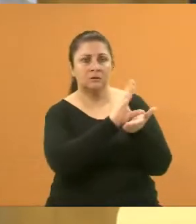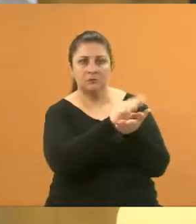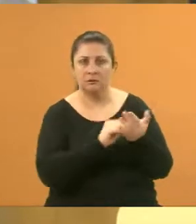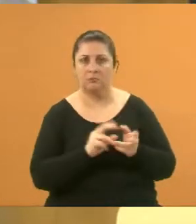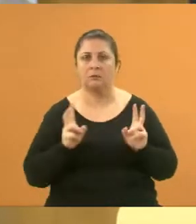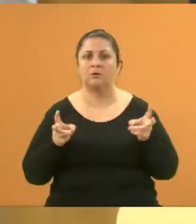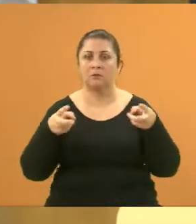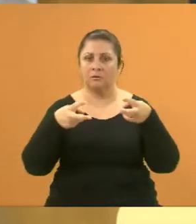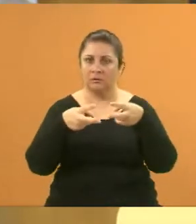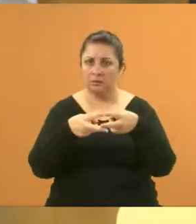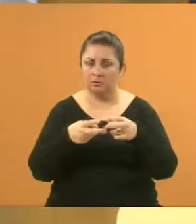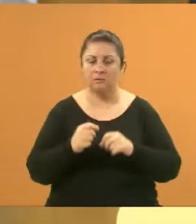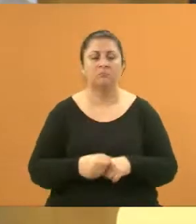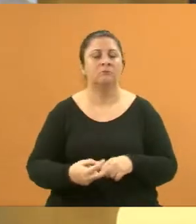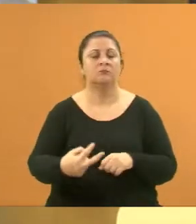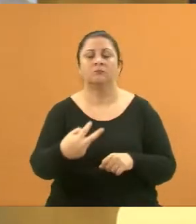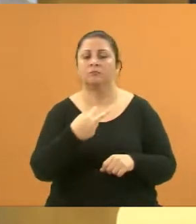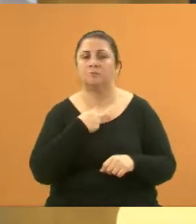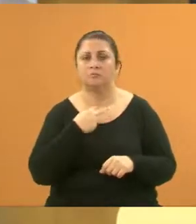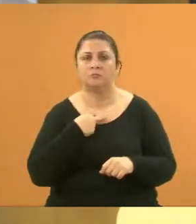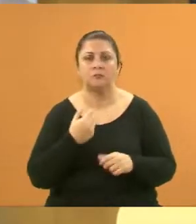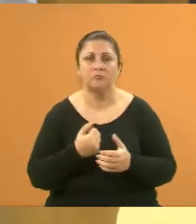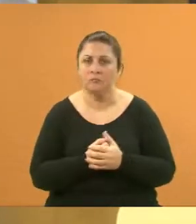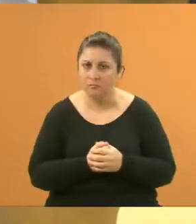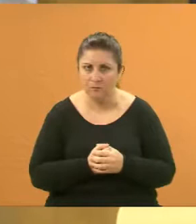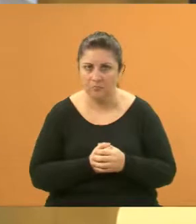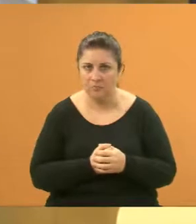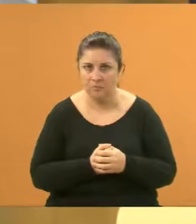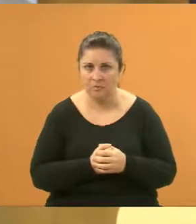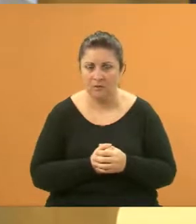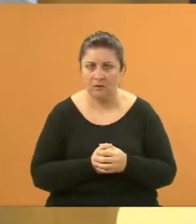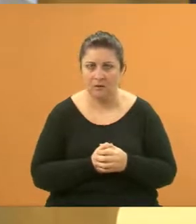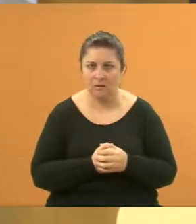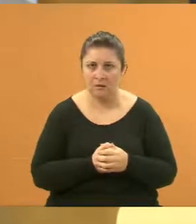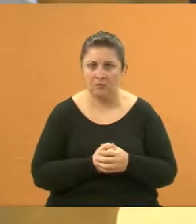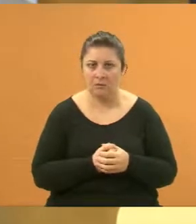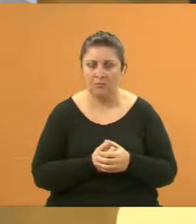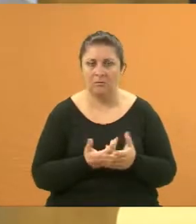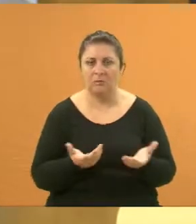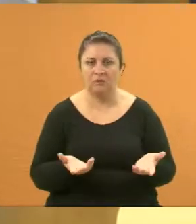Câmara Municipal não pode prestar a gente a